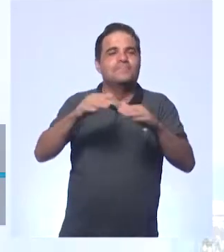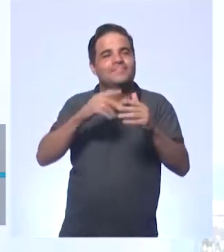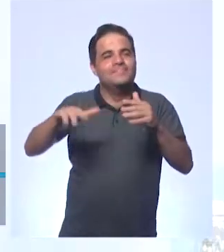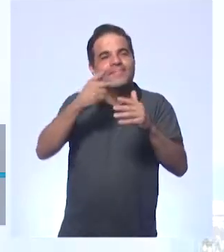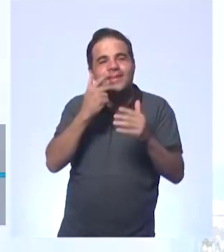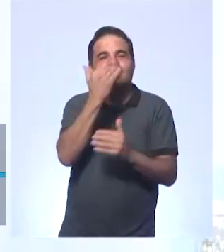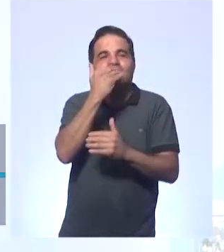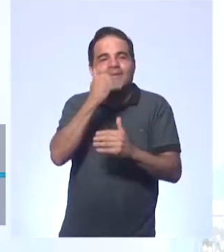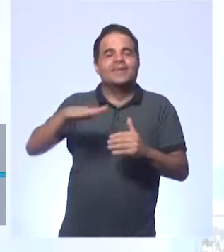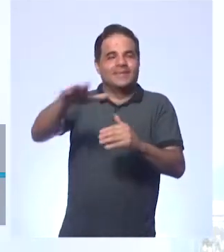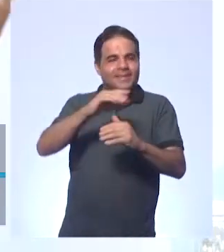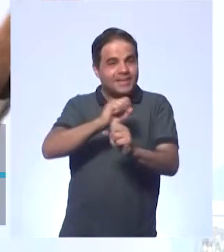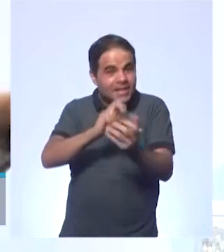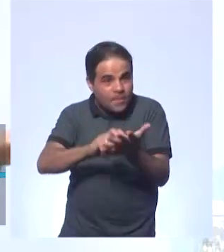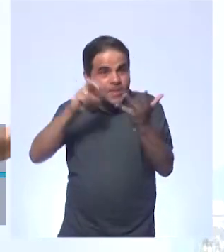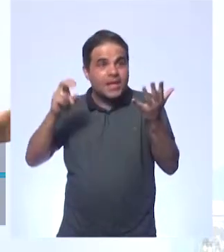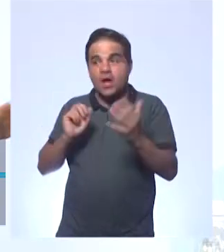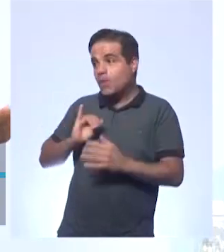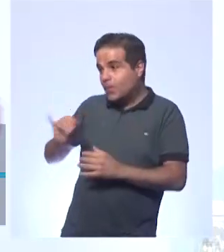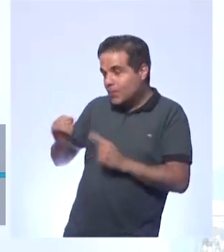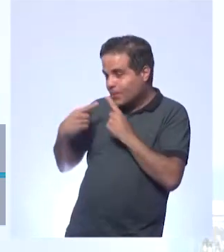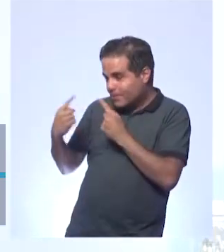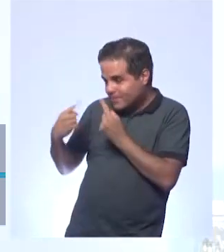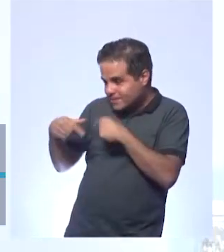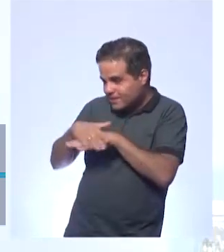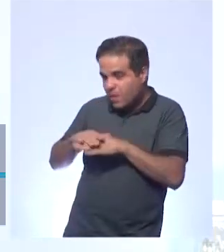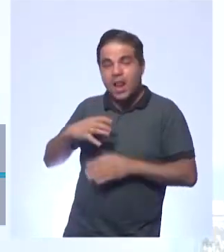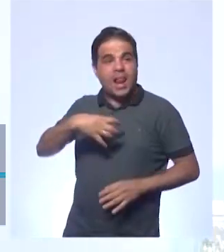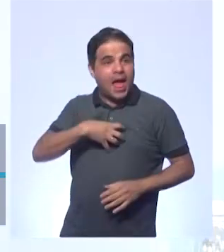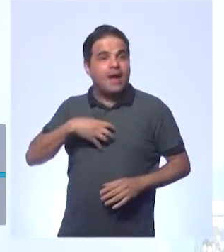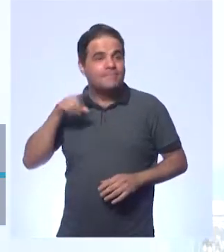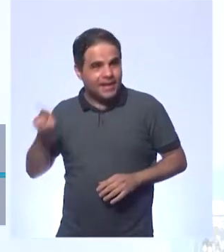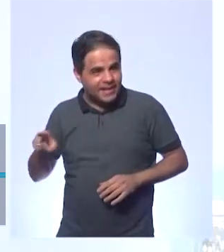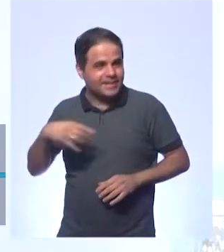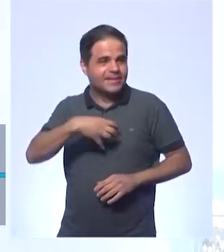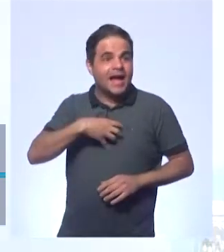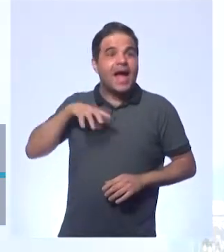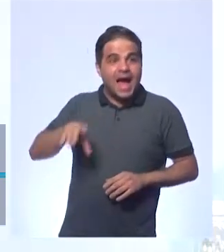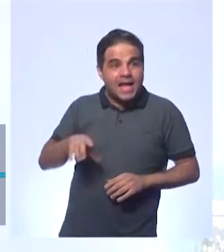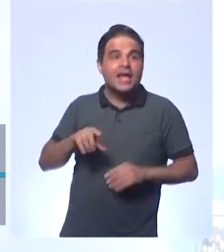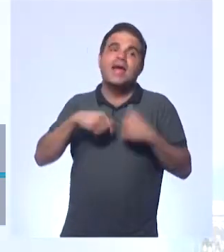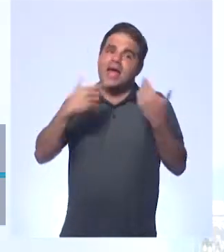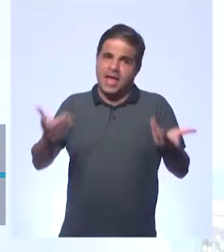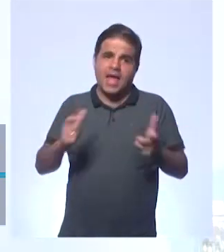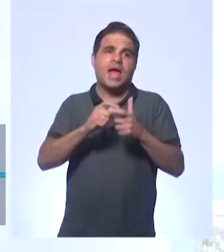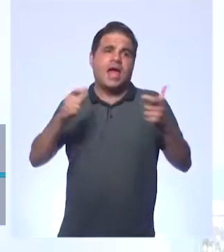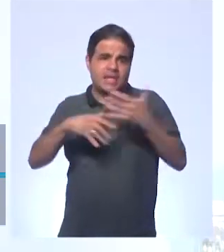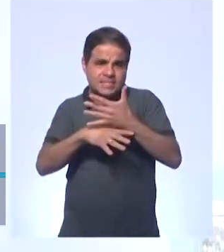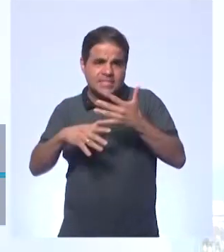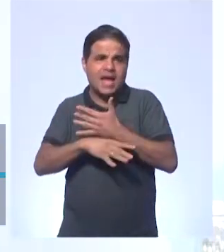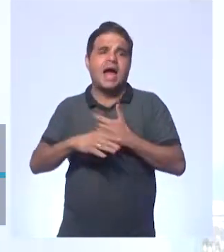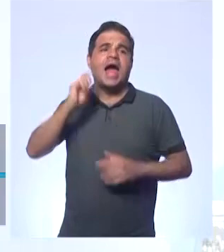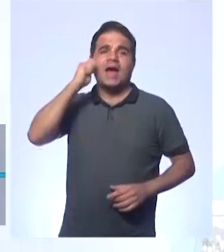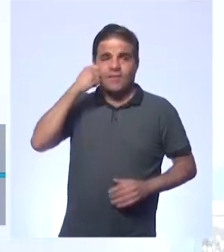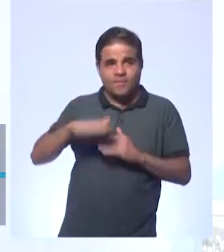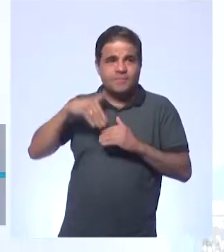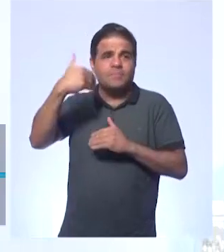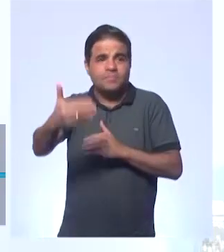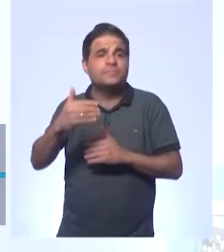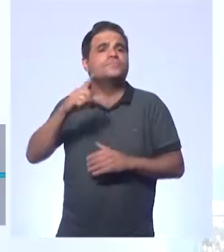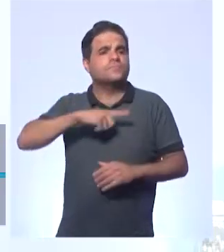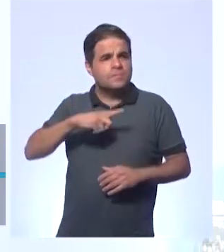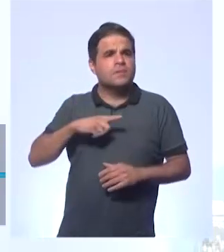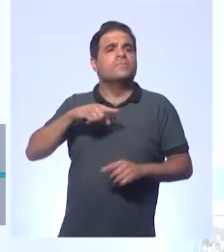essas alimentações pela manhã, e eu estou contando para o Anderson que na Bahia, em Salvador, não à toa é a maior cidade negra fora da África,